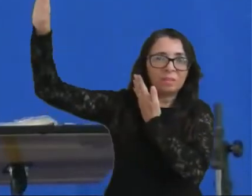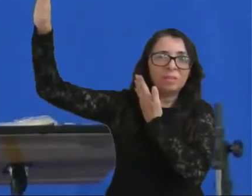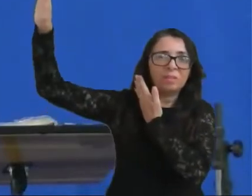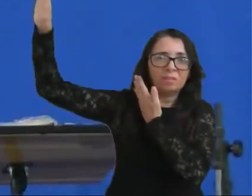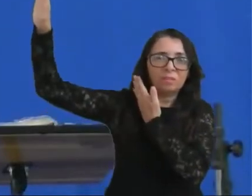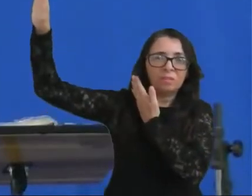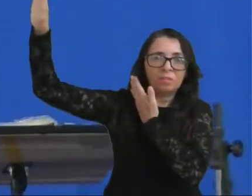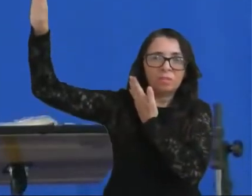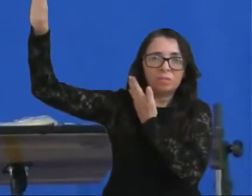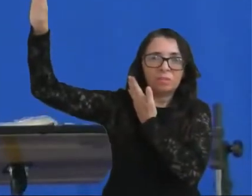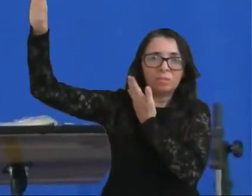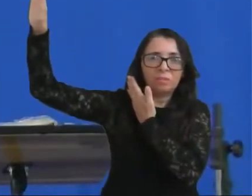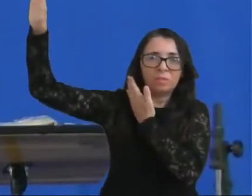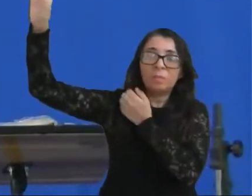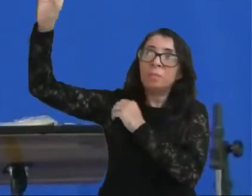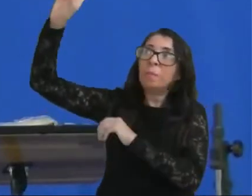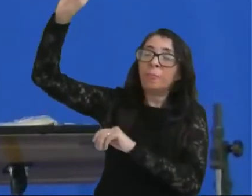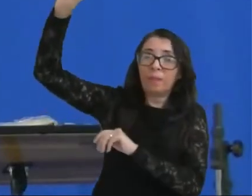pela casa de Deus.